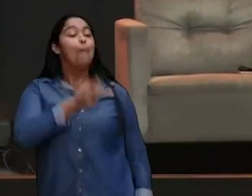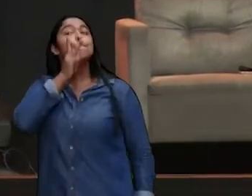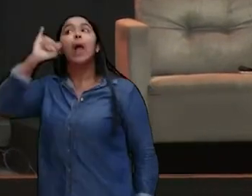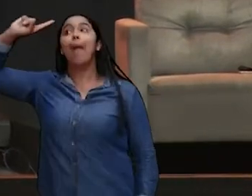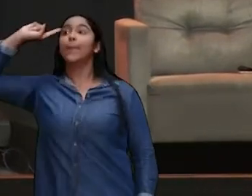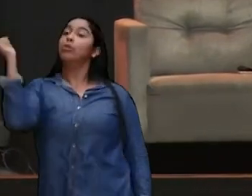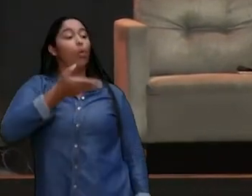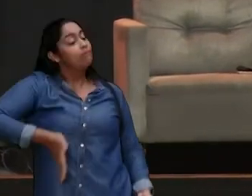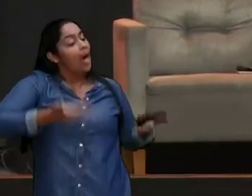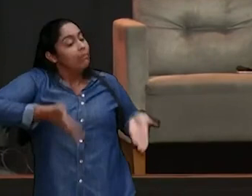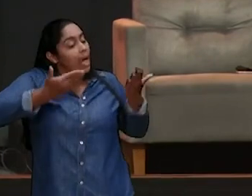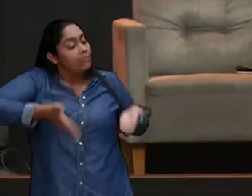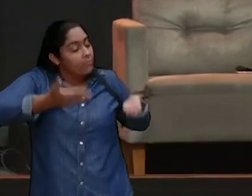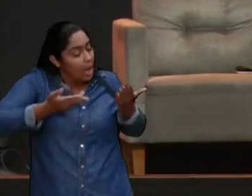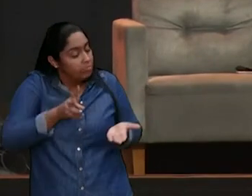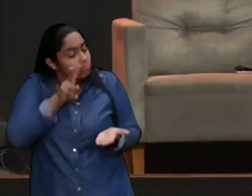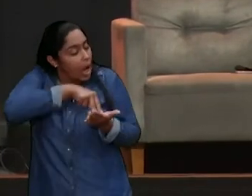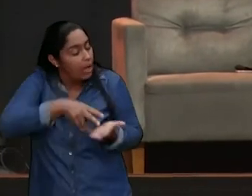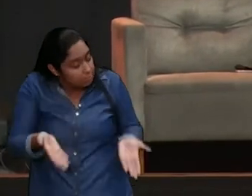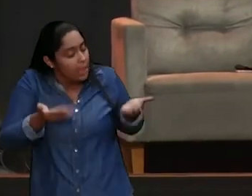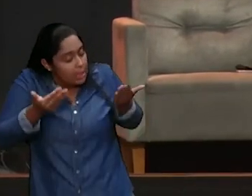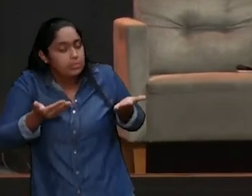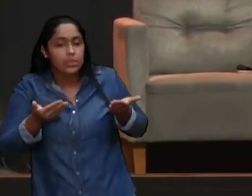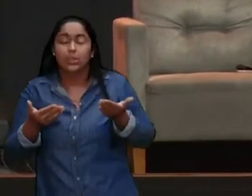anos eu curo no instante vai